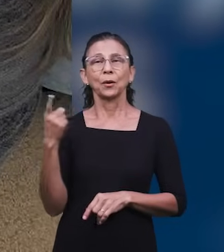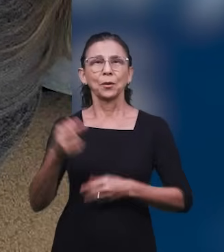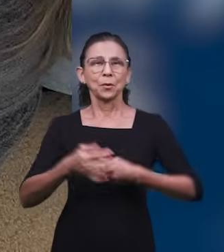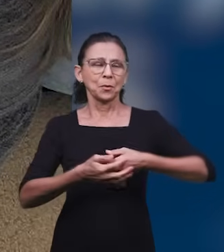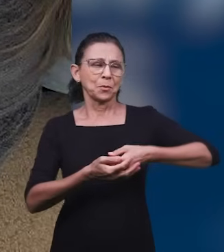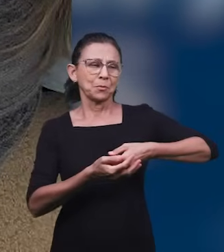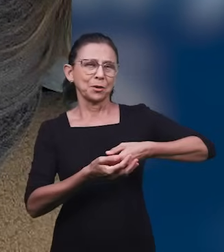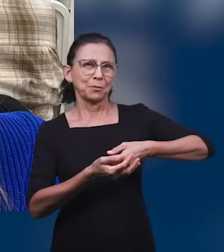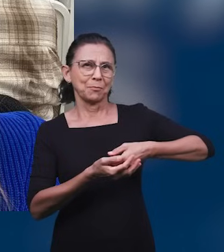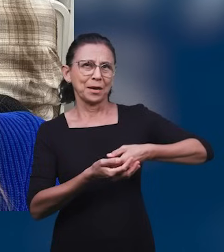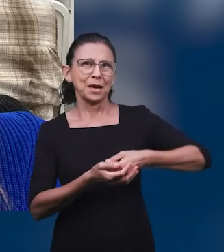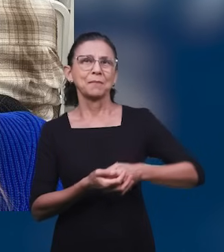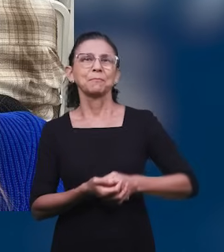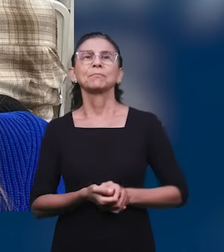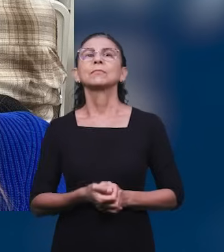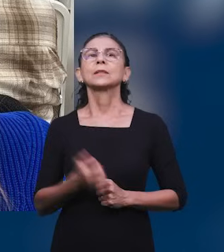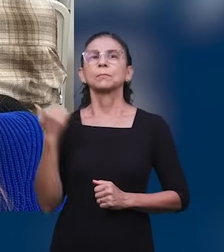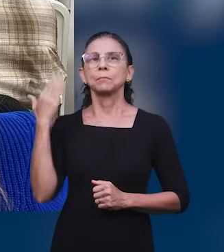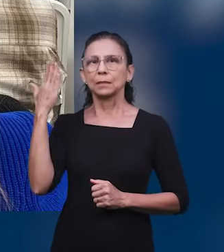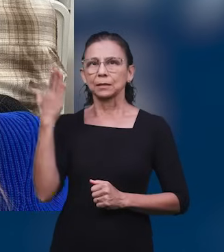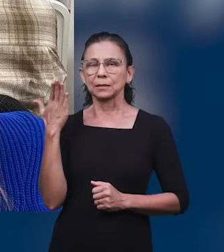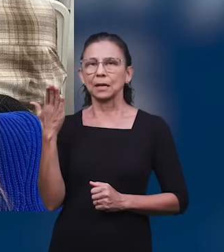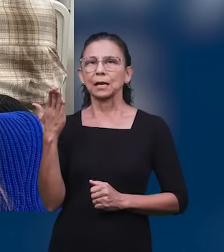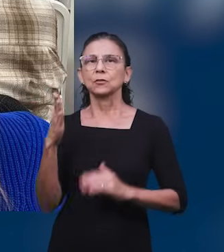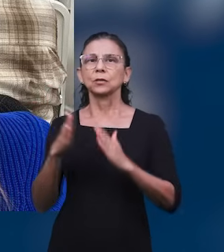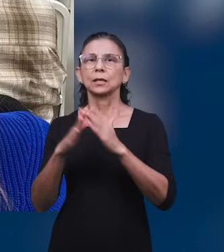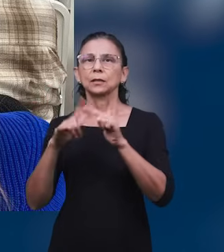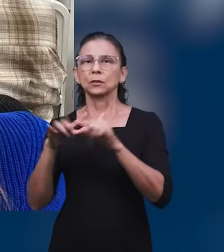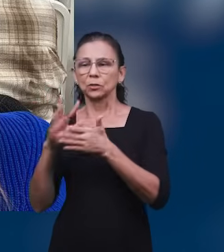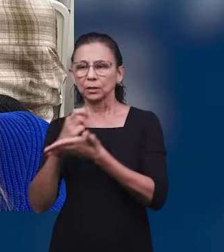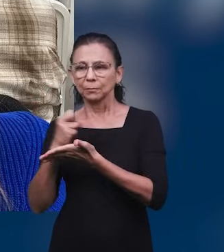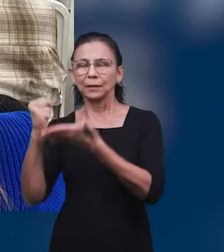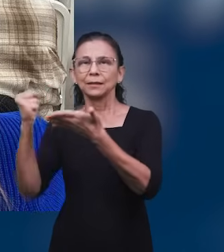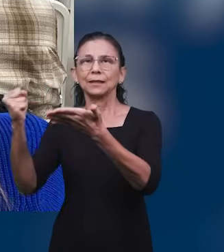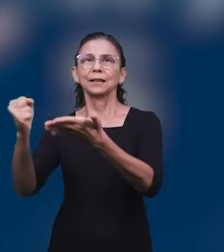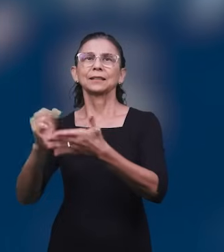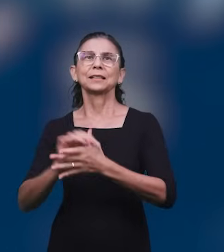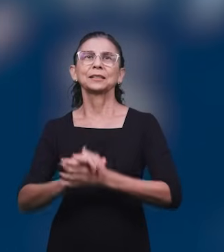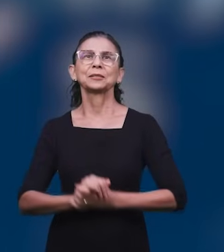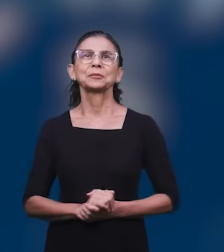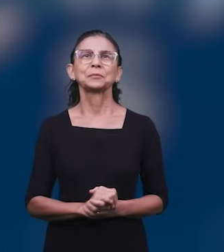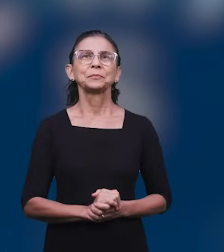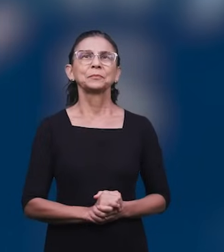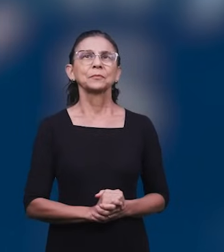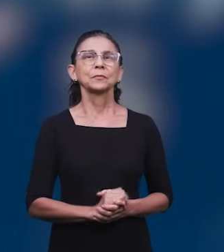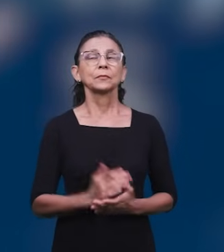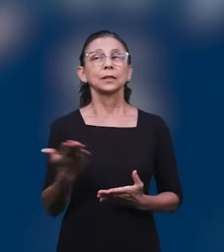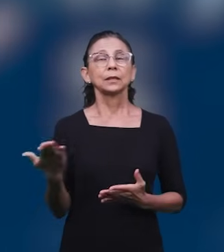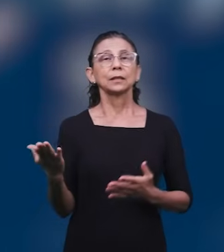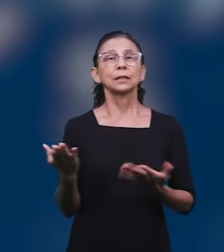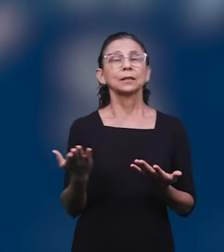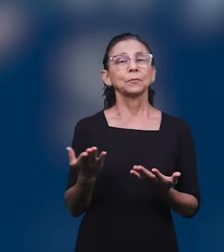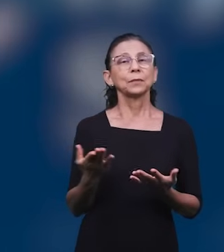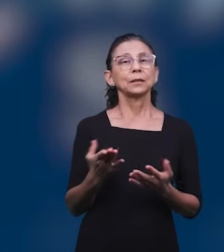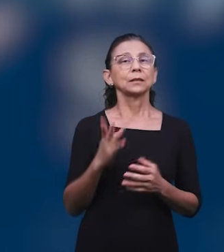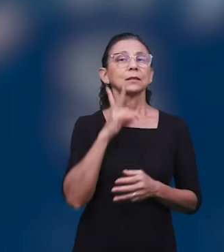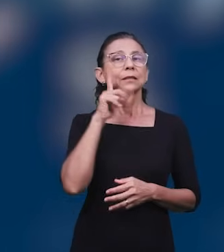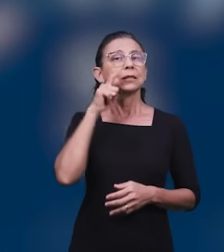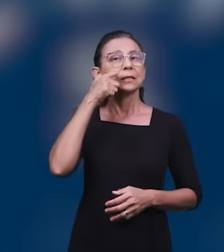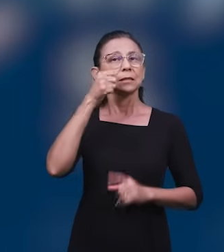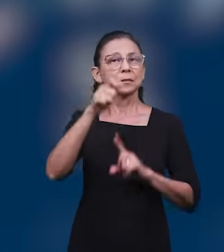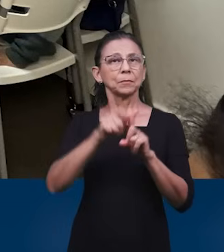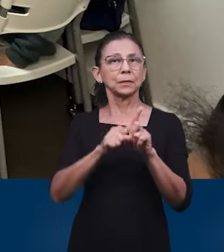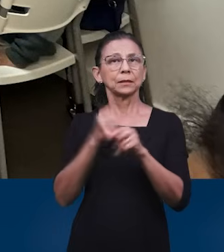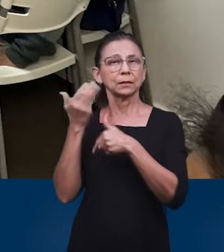de bebês. Em Vancouver, a ICM se alegrou com o seminário de classes e com a ceia pelo mês da